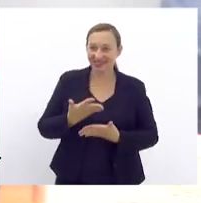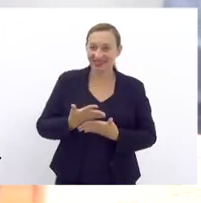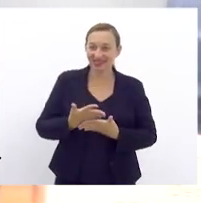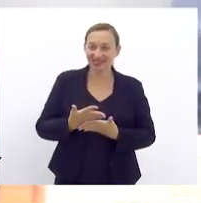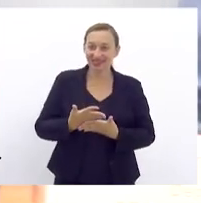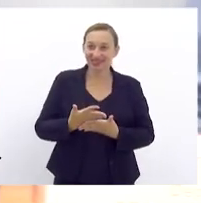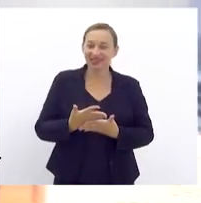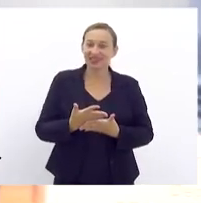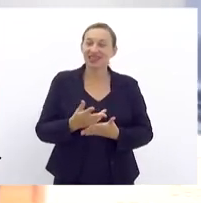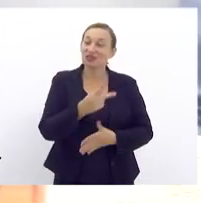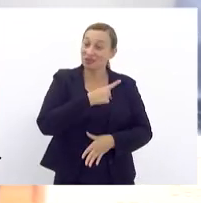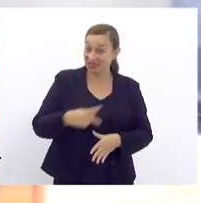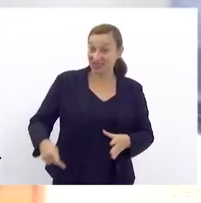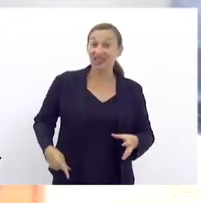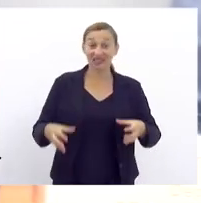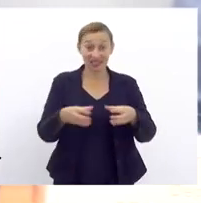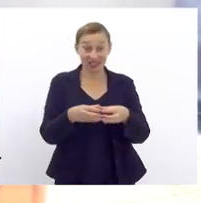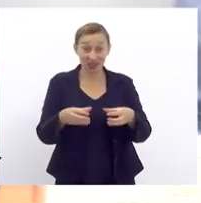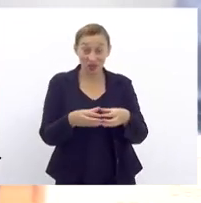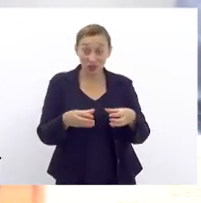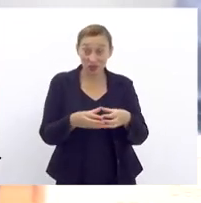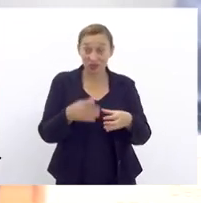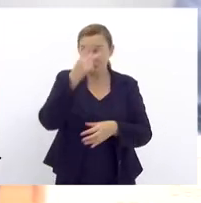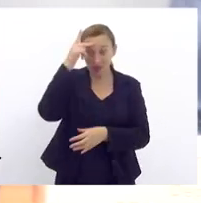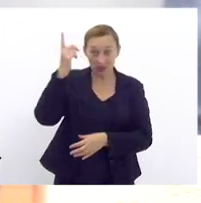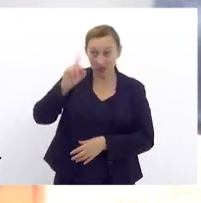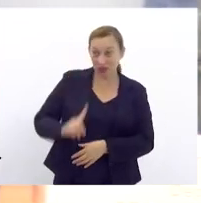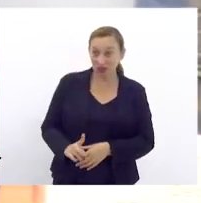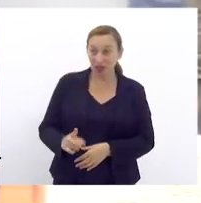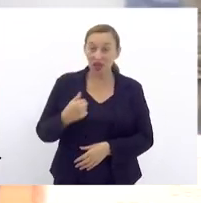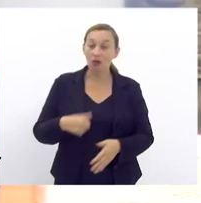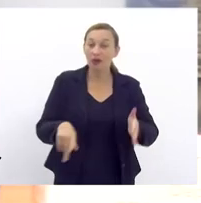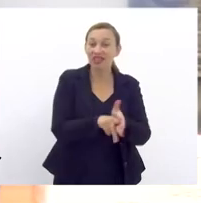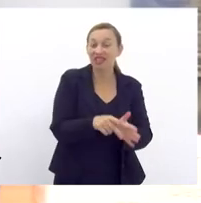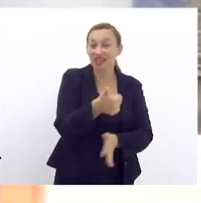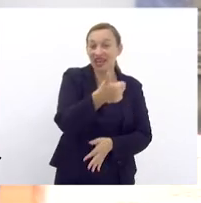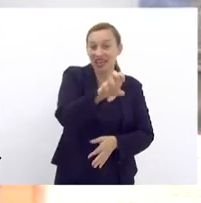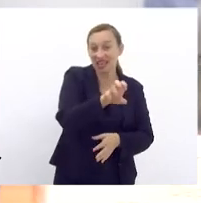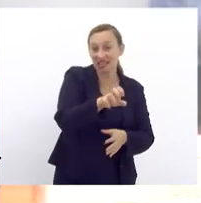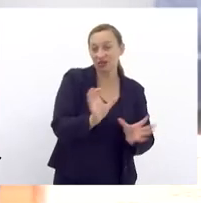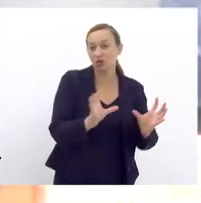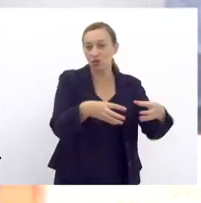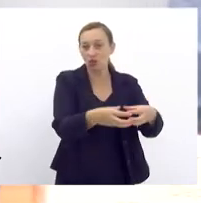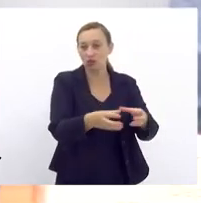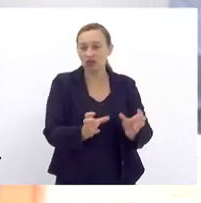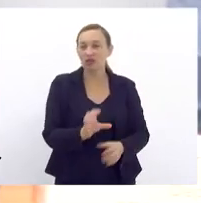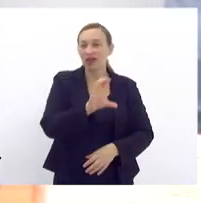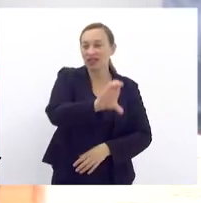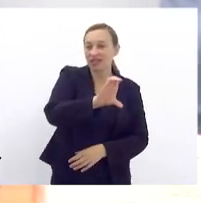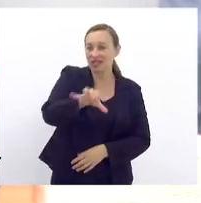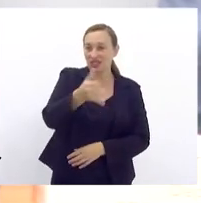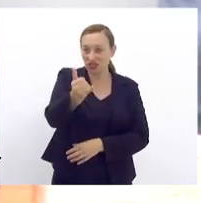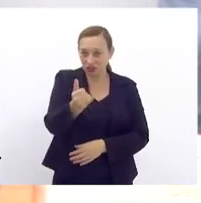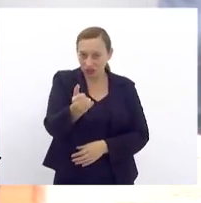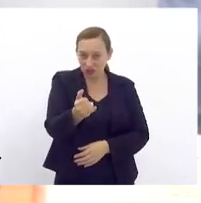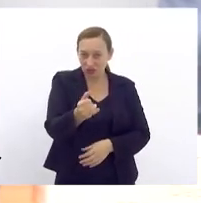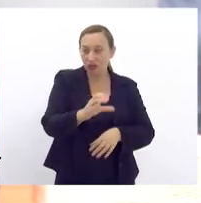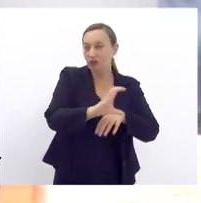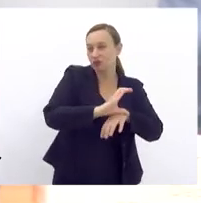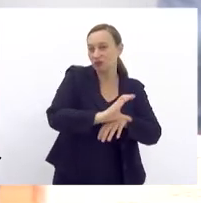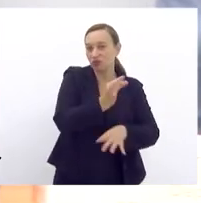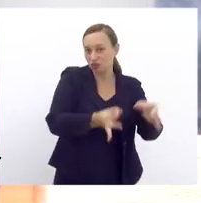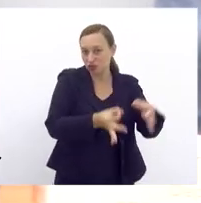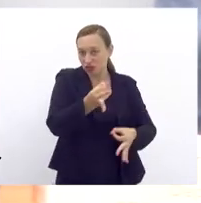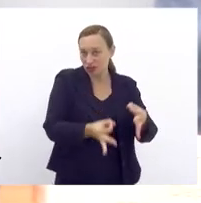a comissão da pessoa com de você faz parte de outras 15 comissões Inclusive a ccj que é a comissão de constituição e justiça